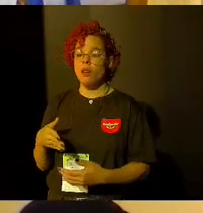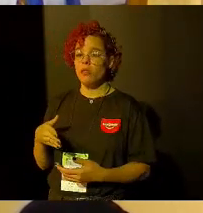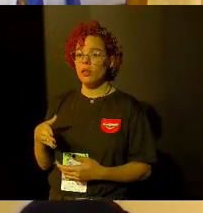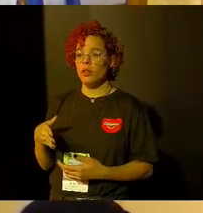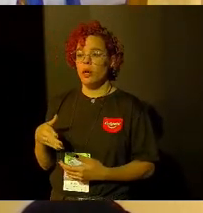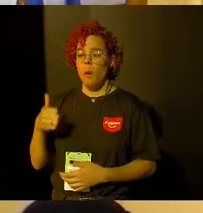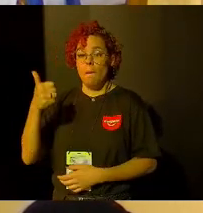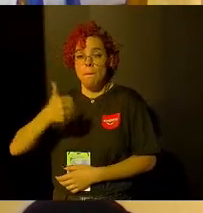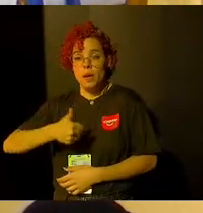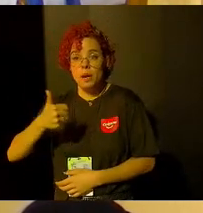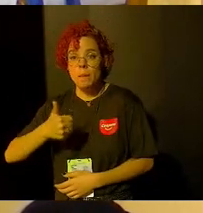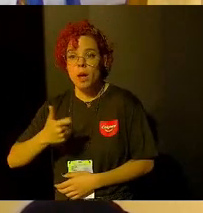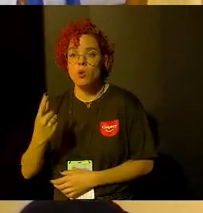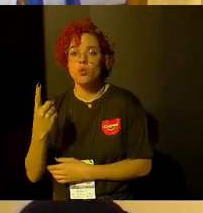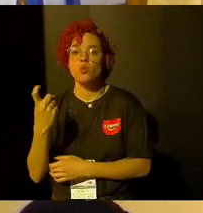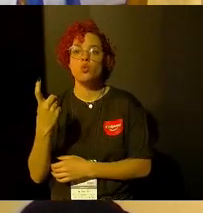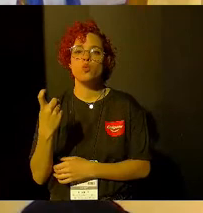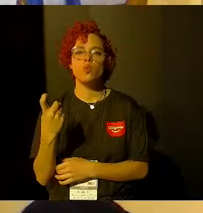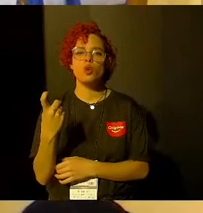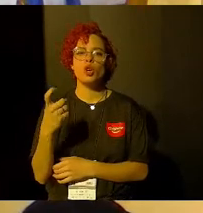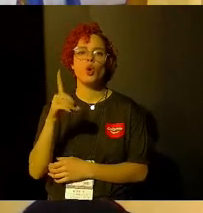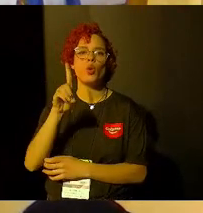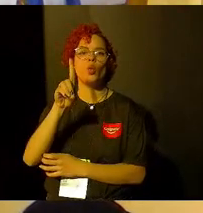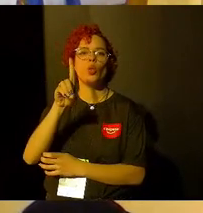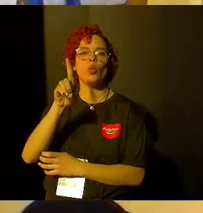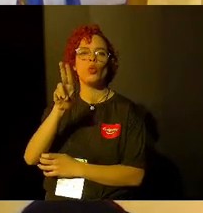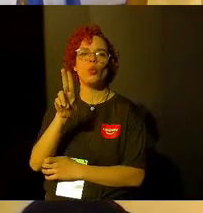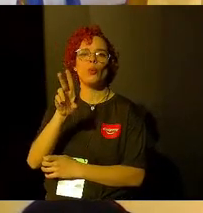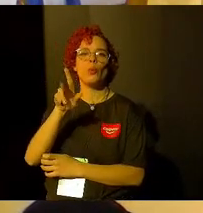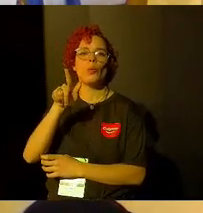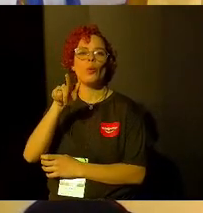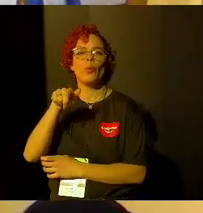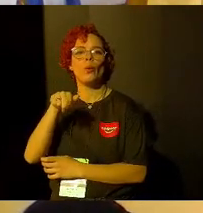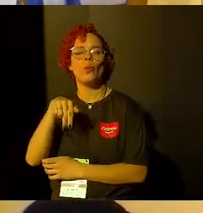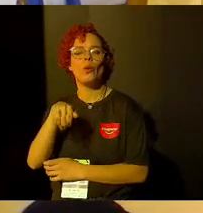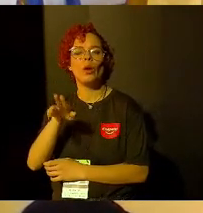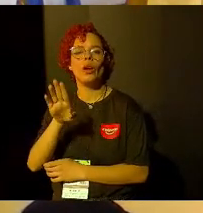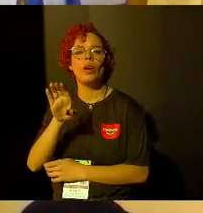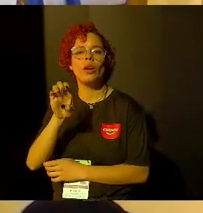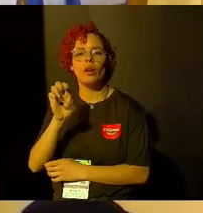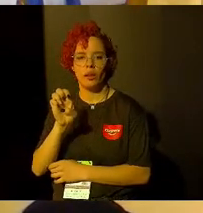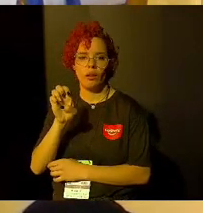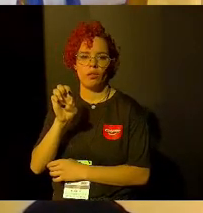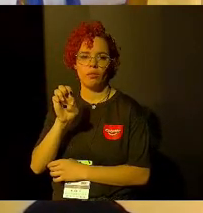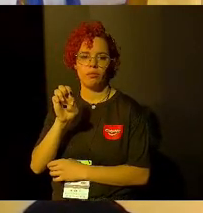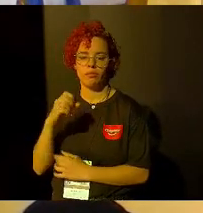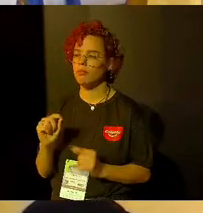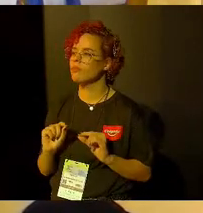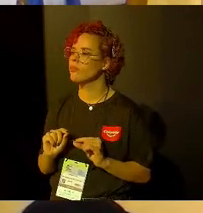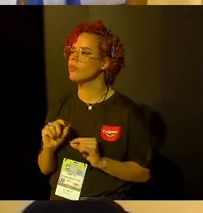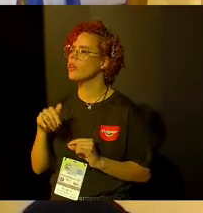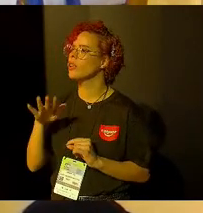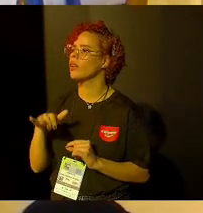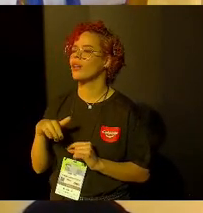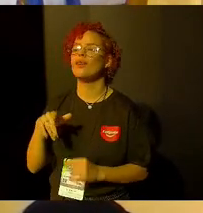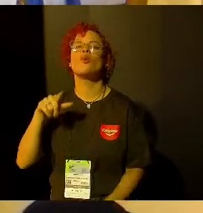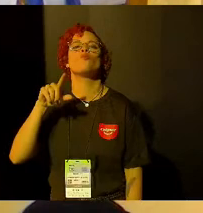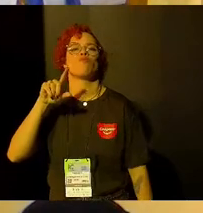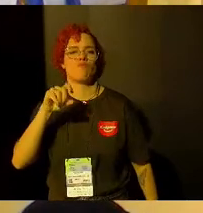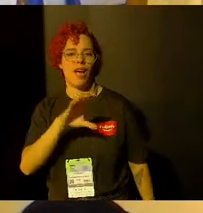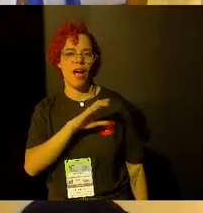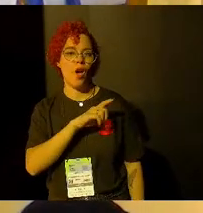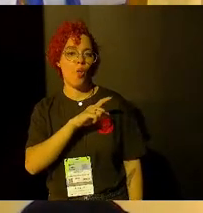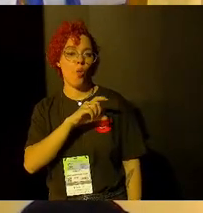primeiro e único do que do Brasil que no caso é o Duque de